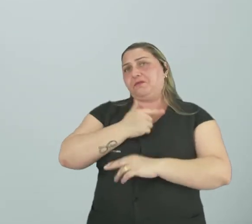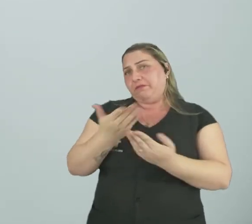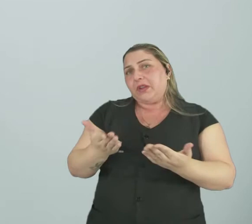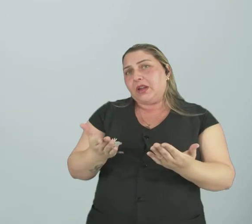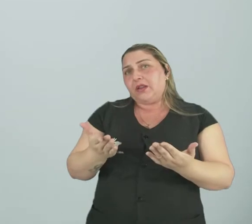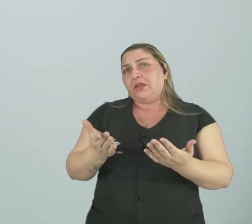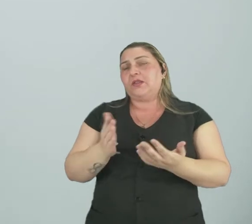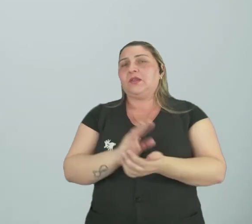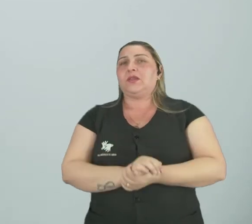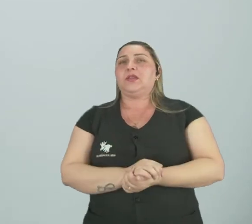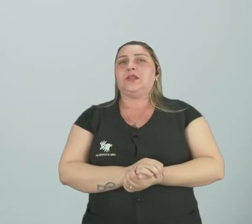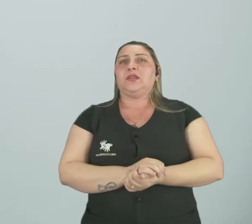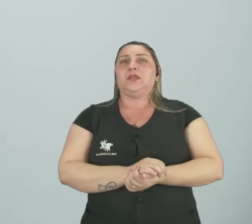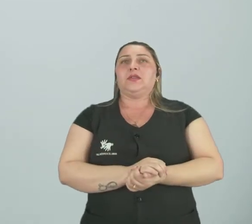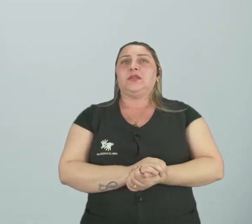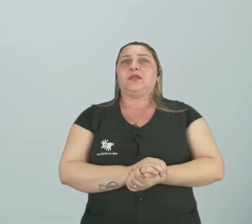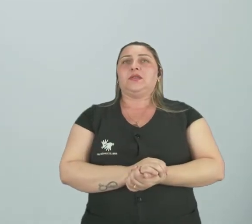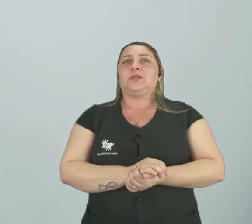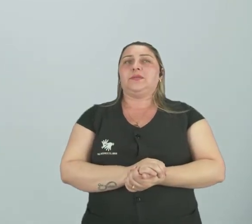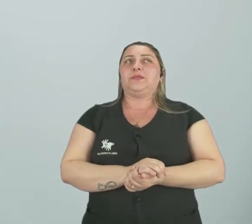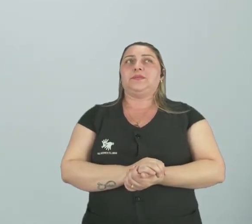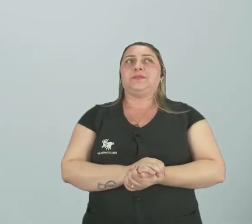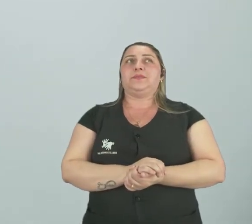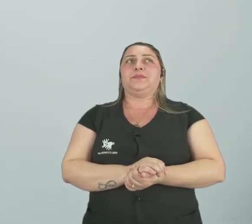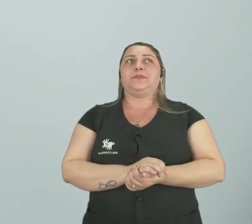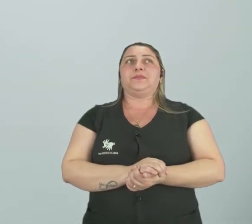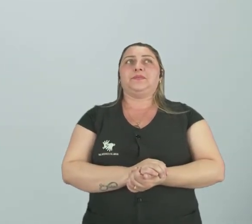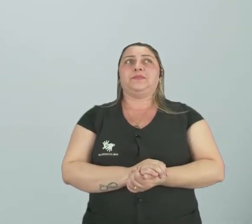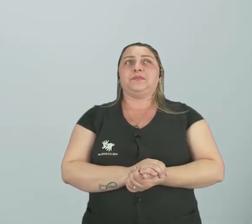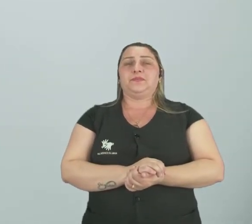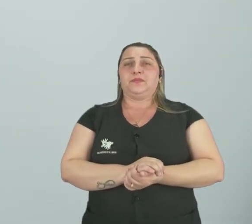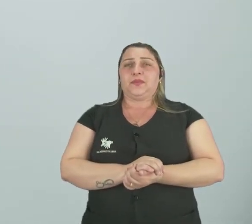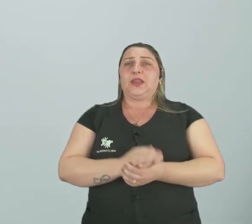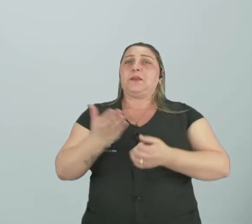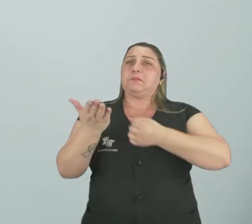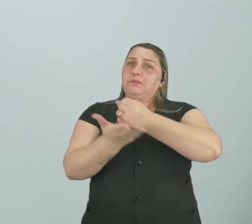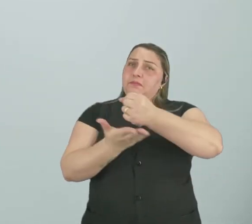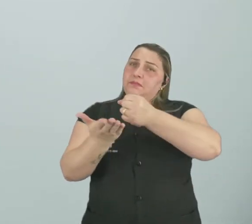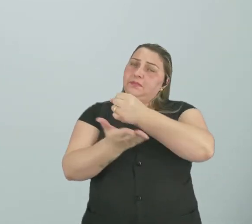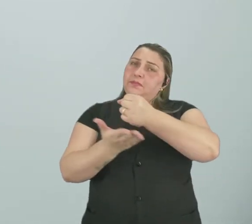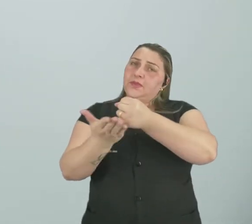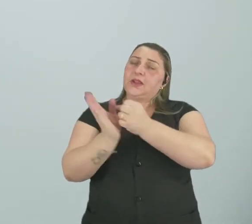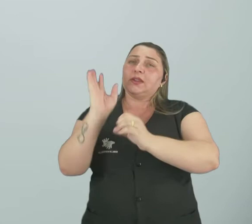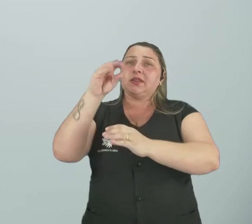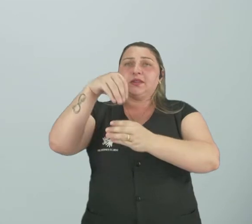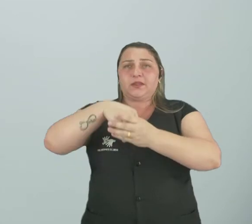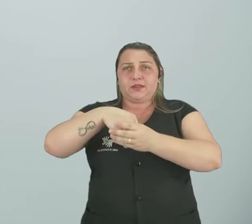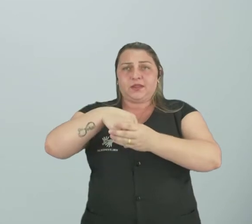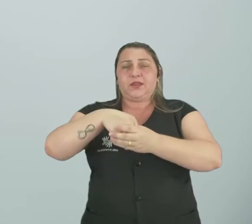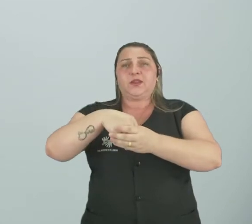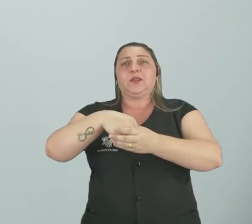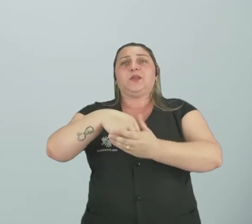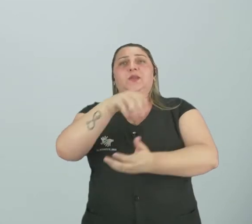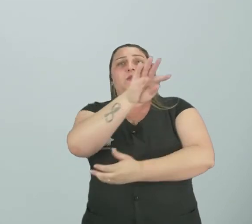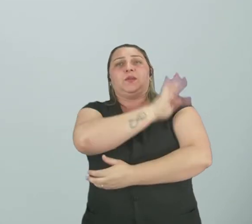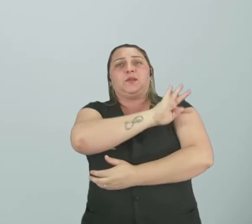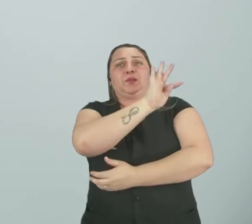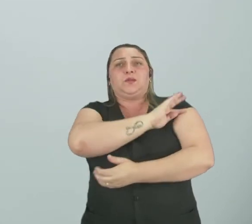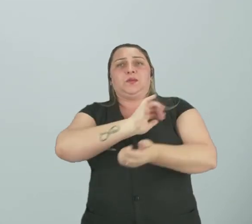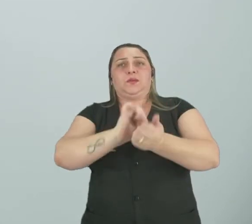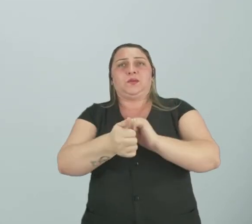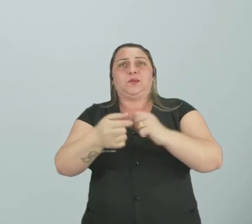dizer assim. Então, são essas as coisas que baseiam dentro do esporte